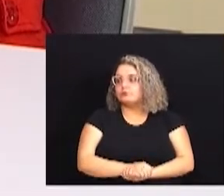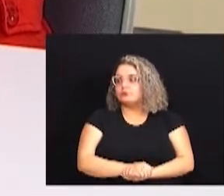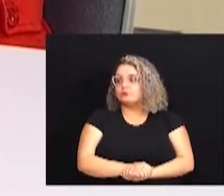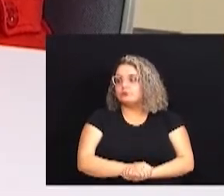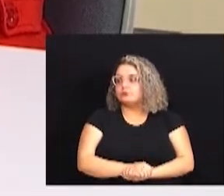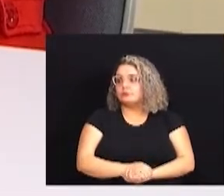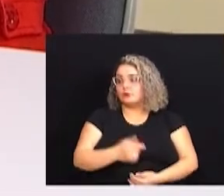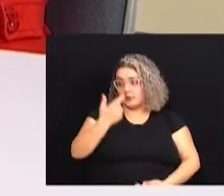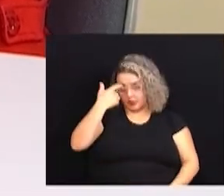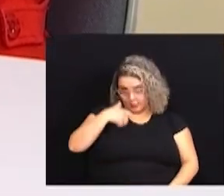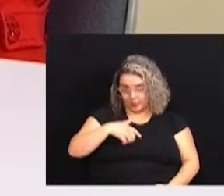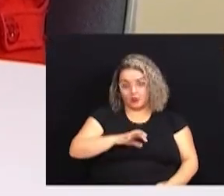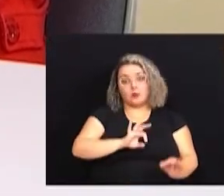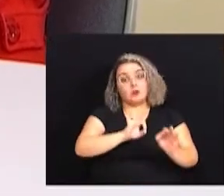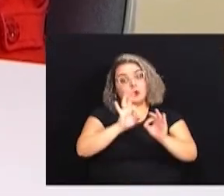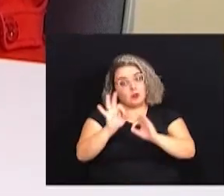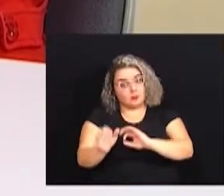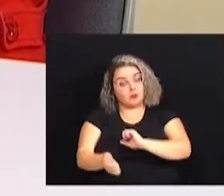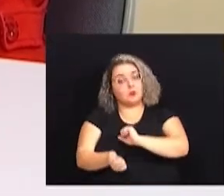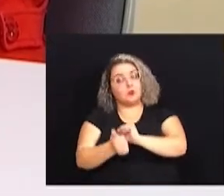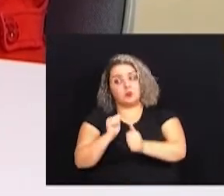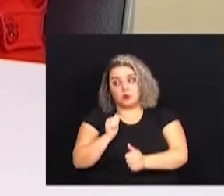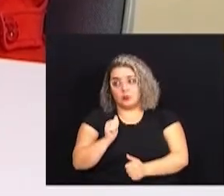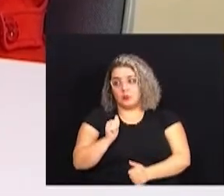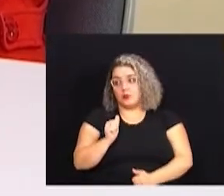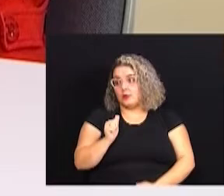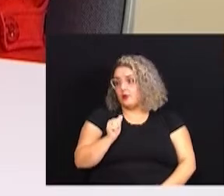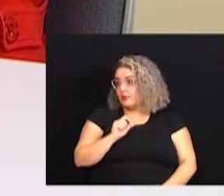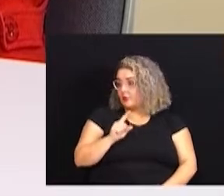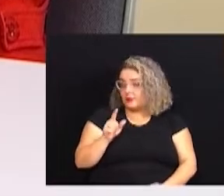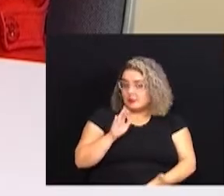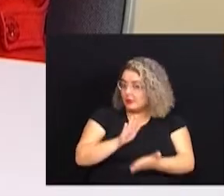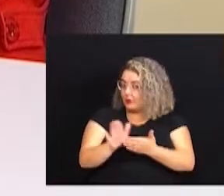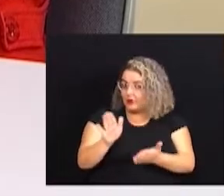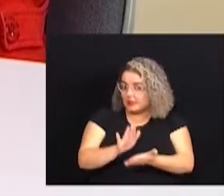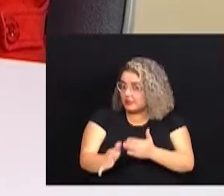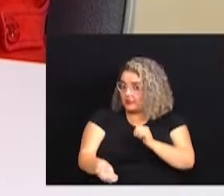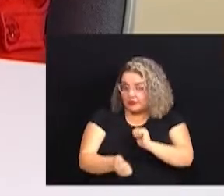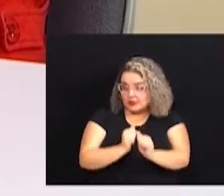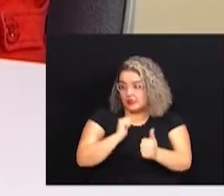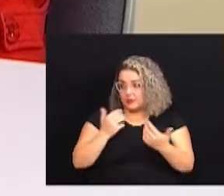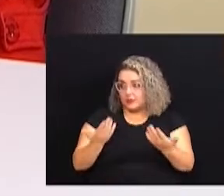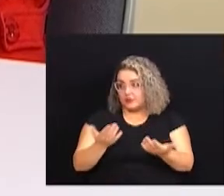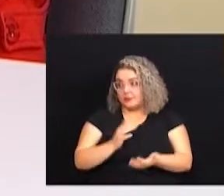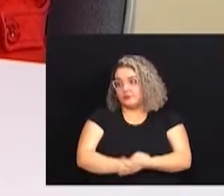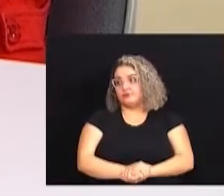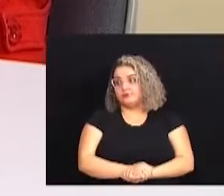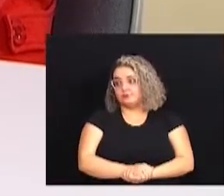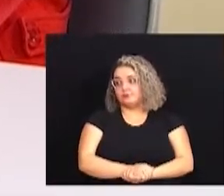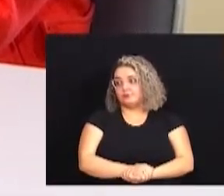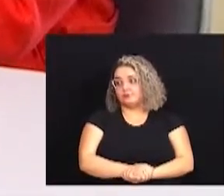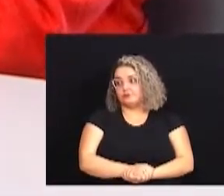Eu sou daqueles que acompanham futebol, mas não costumo gastar muito dinheiro com futebol,